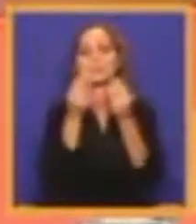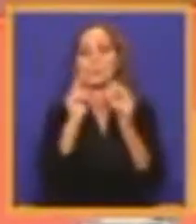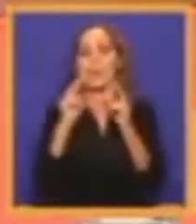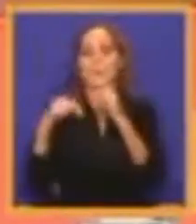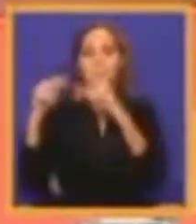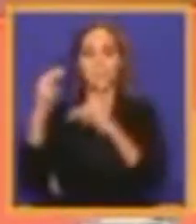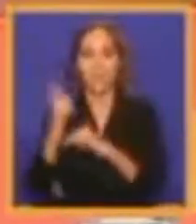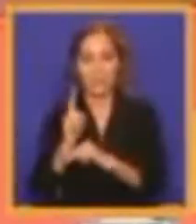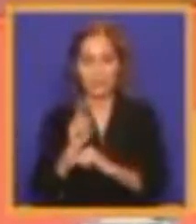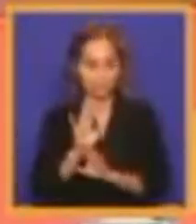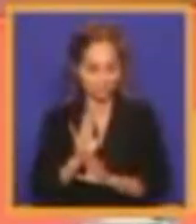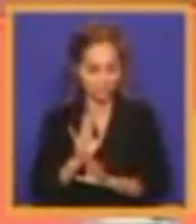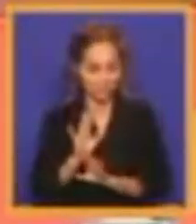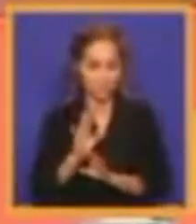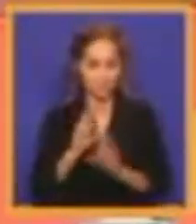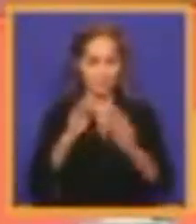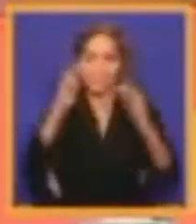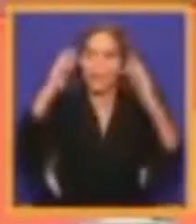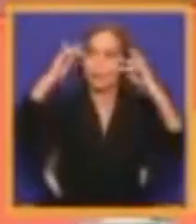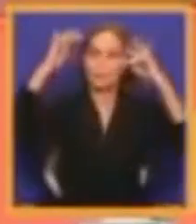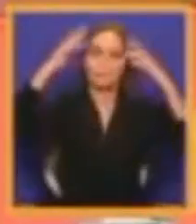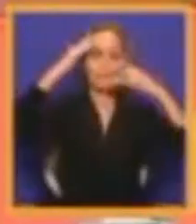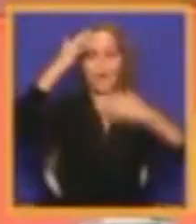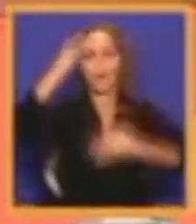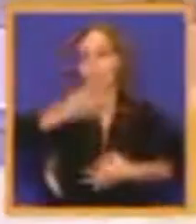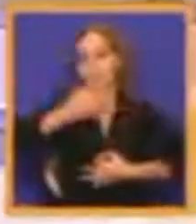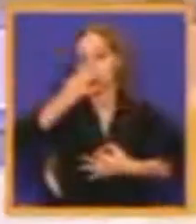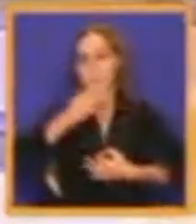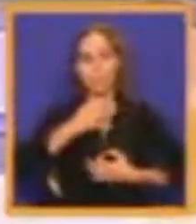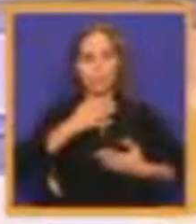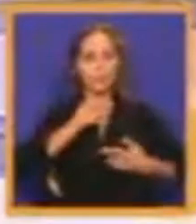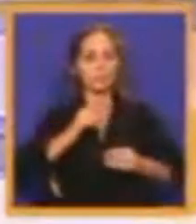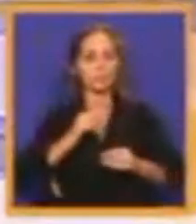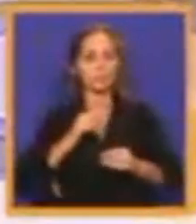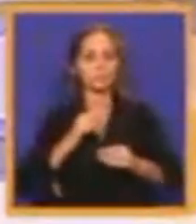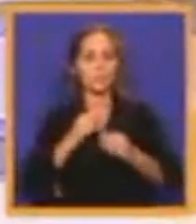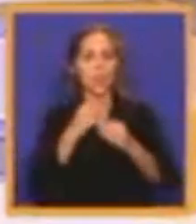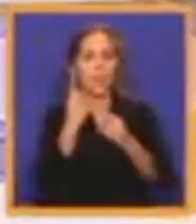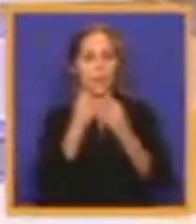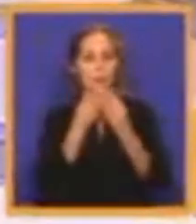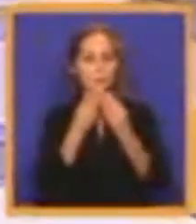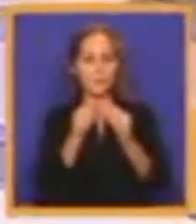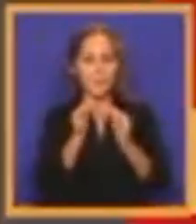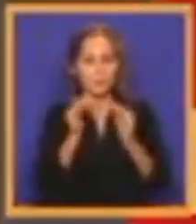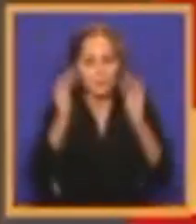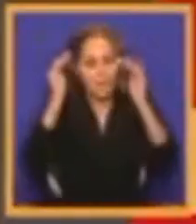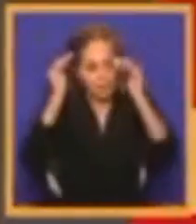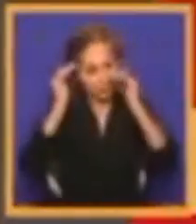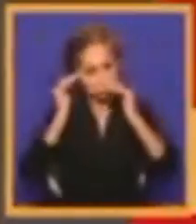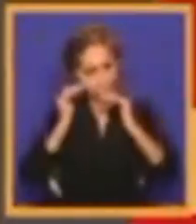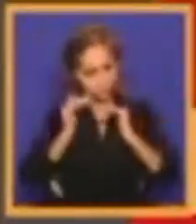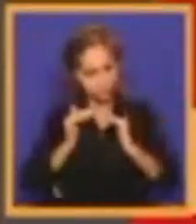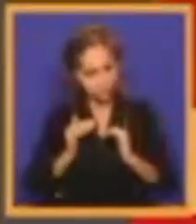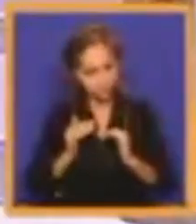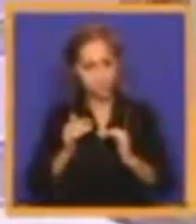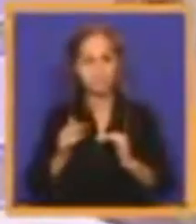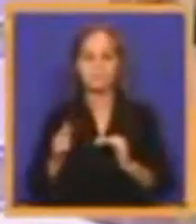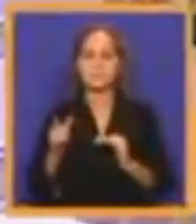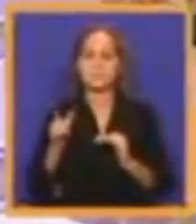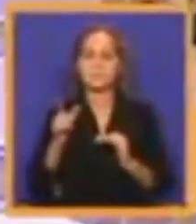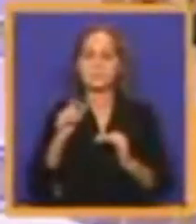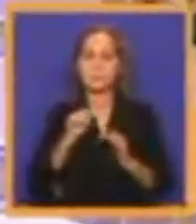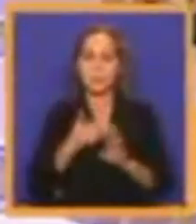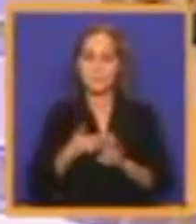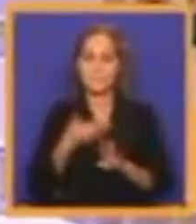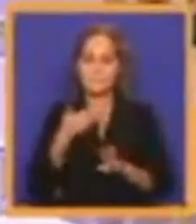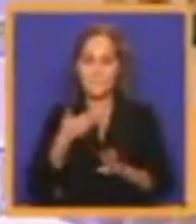em paraísos irrealistas e, portanto, de algum modo têm que descer um pouco à realidade. E, sobretudo, ainda